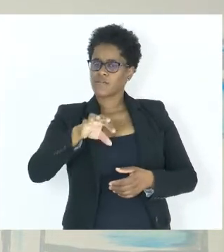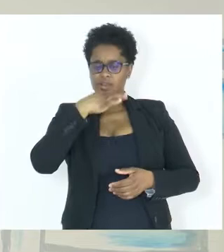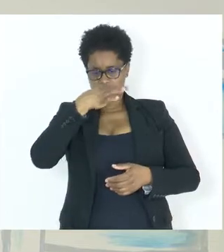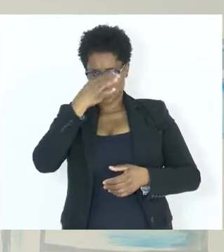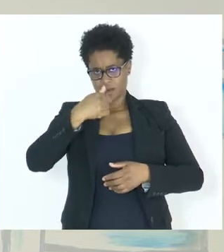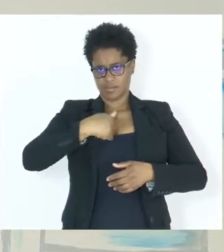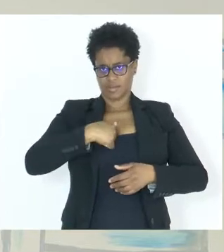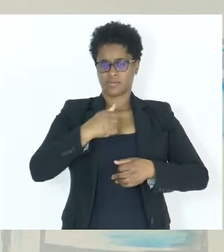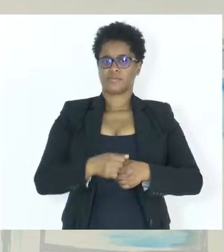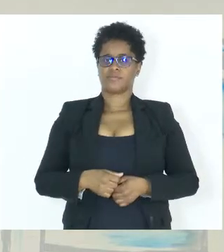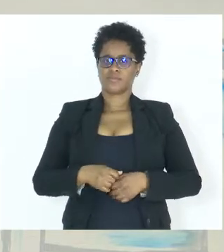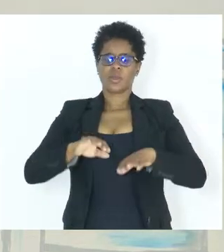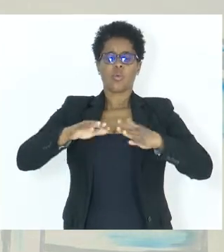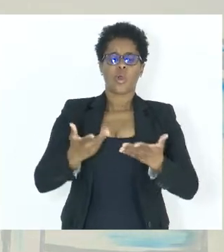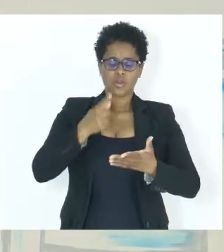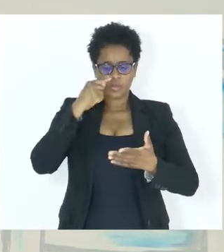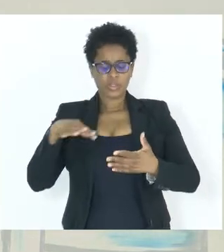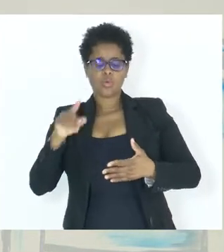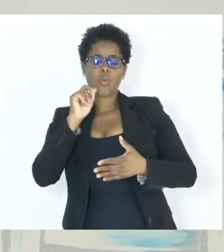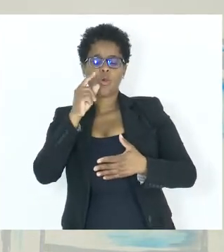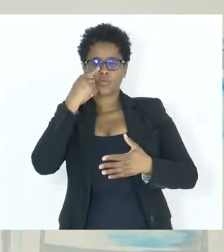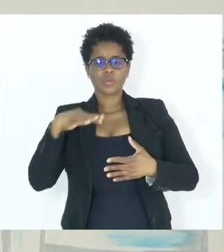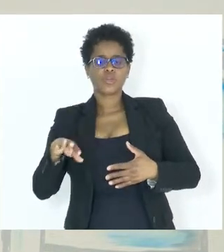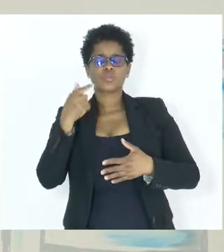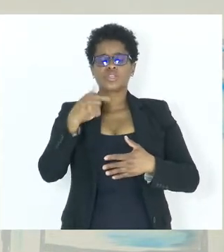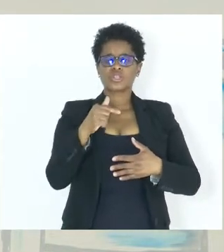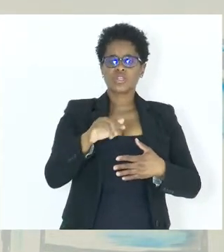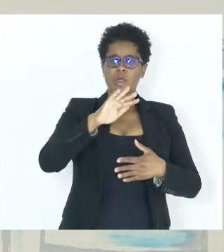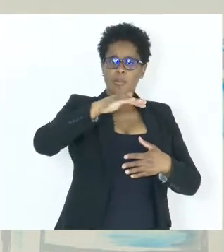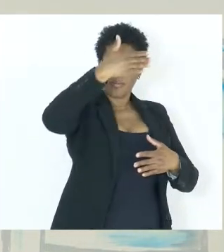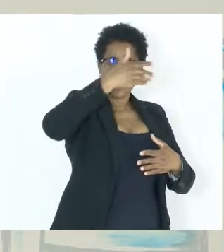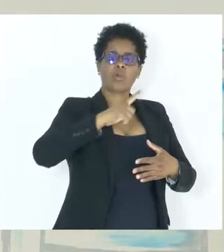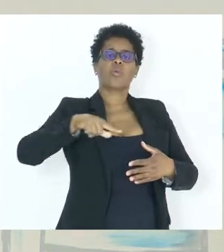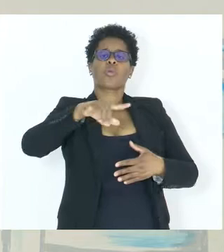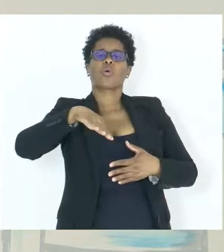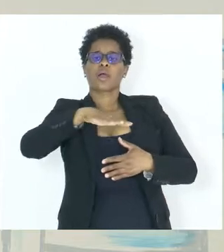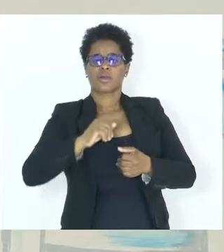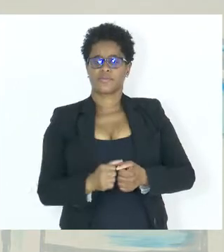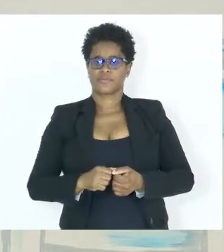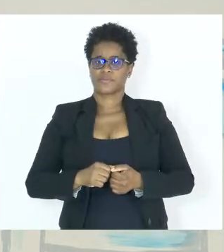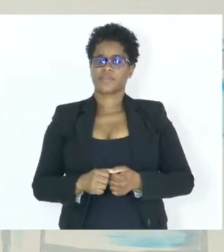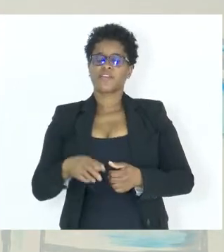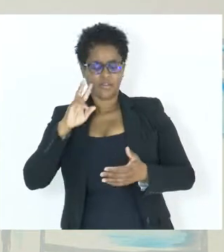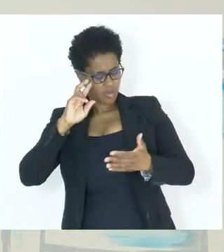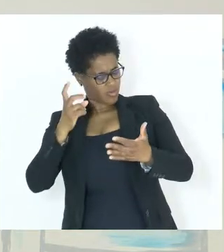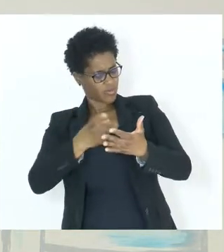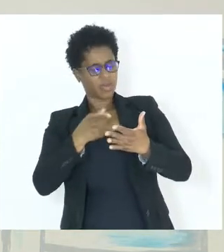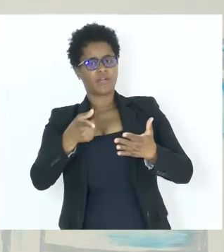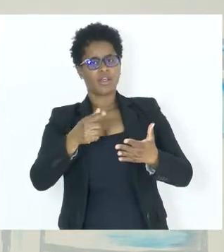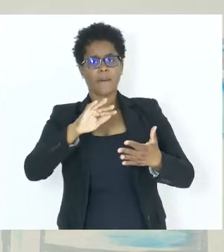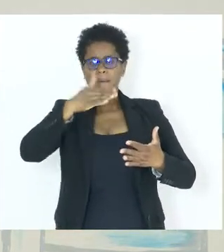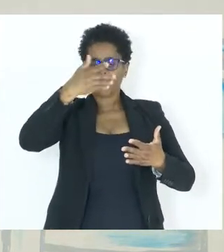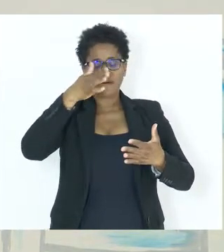dizer qual é o nome do menino que se encontra no primeiro lugar. Vamos aqui observar e fácil